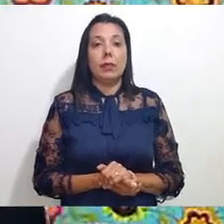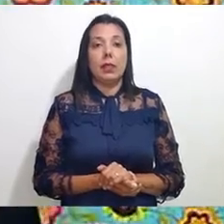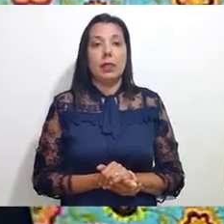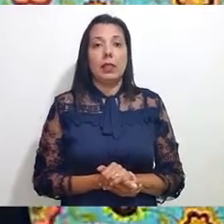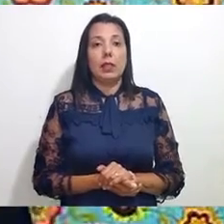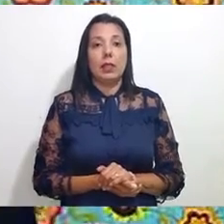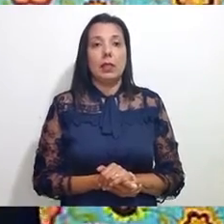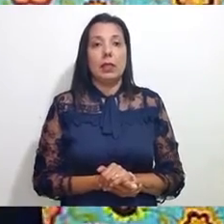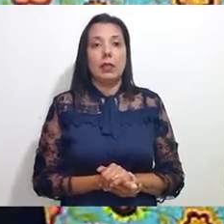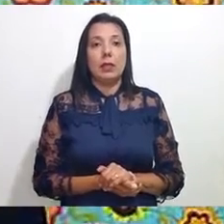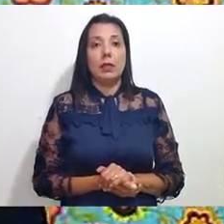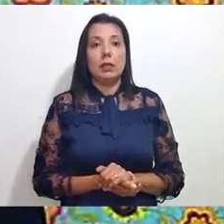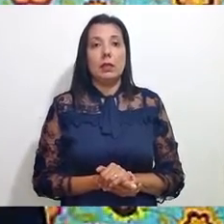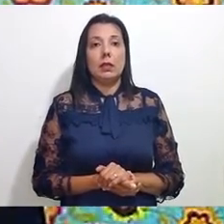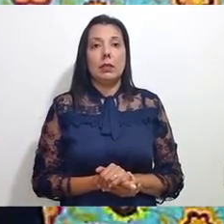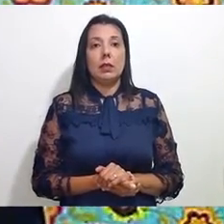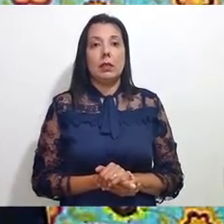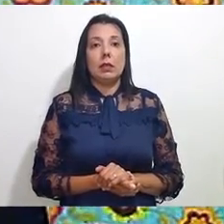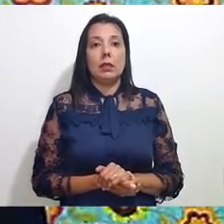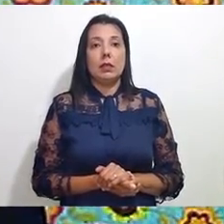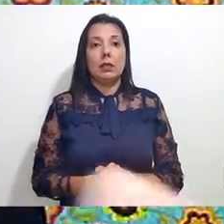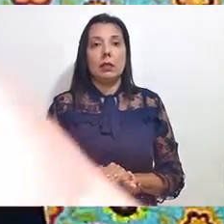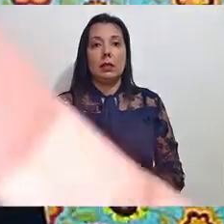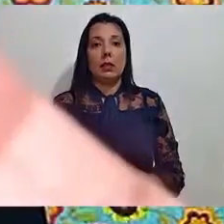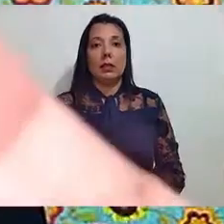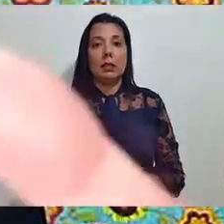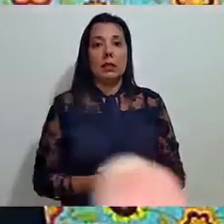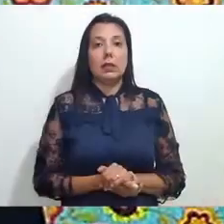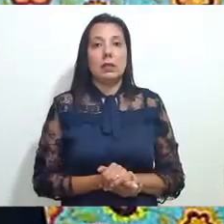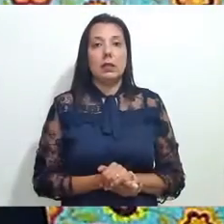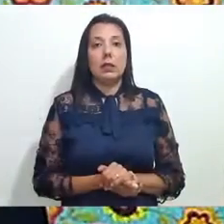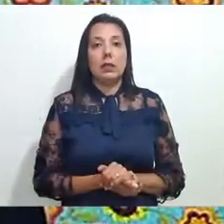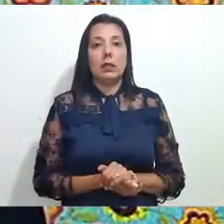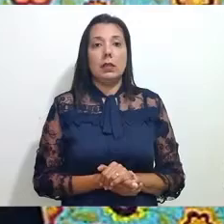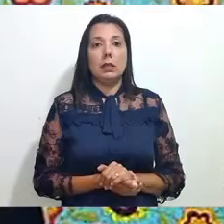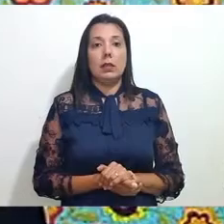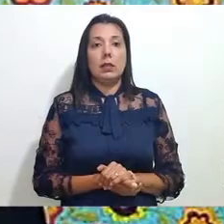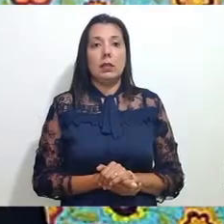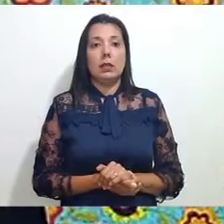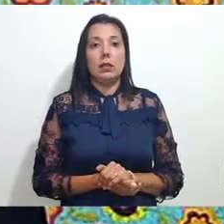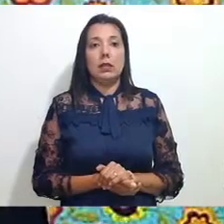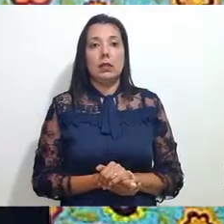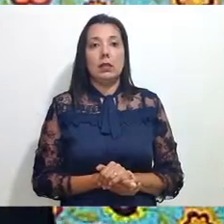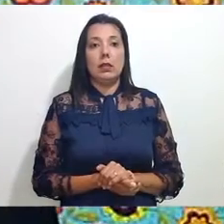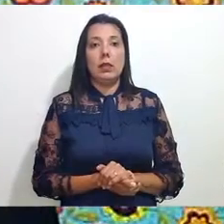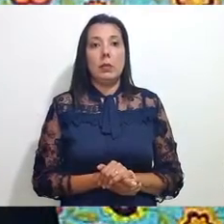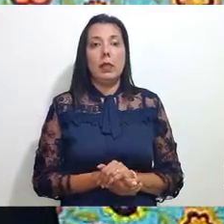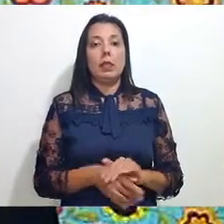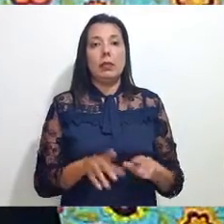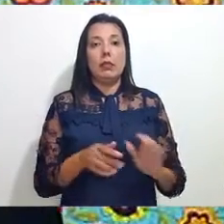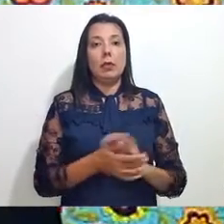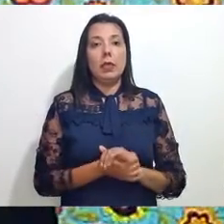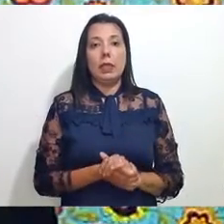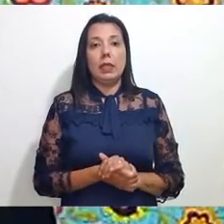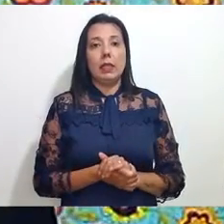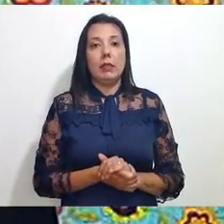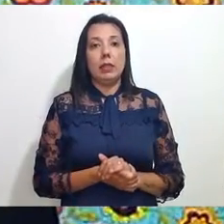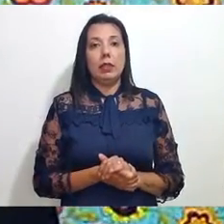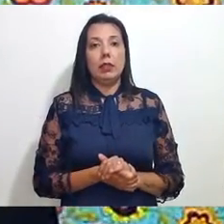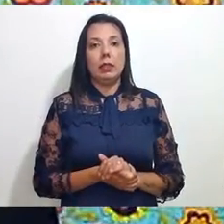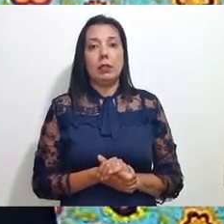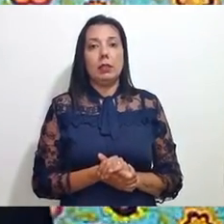Na verdade, sexual são 11%, que vai dar 17 mil casos registrados, ou seja, 17